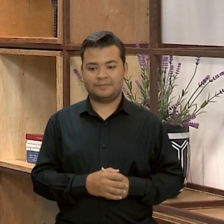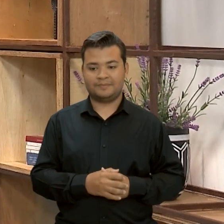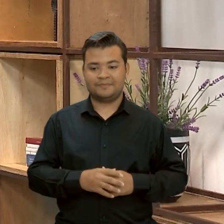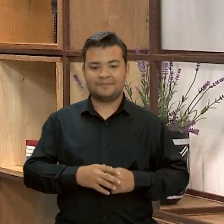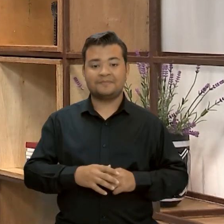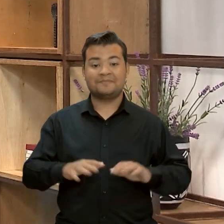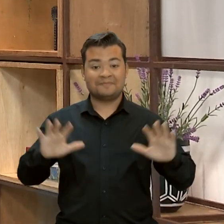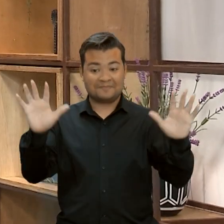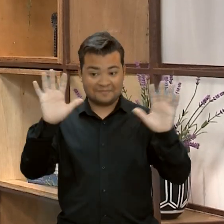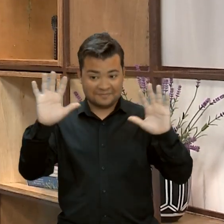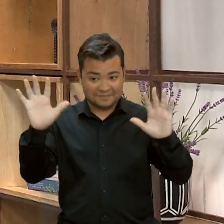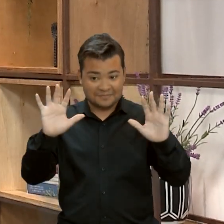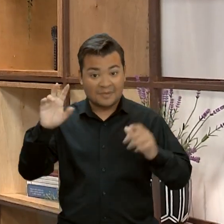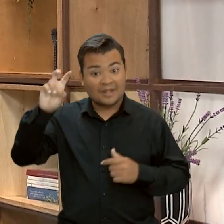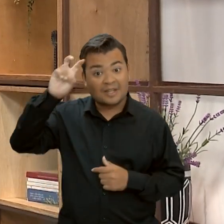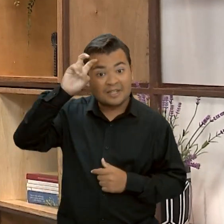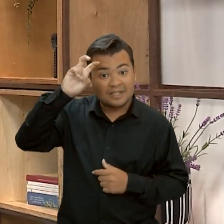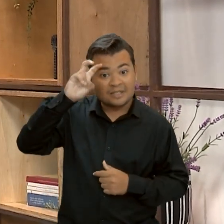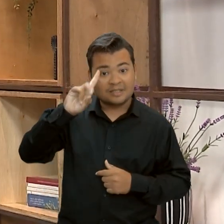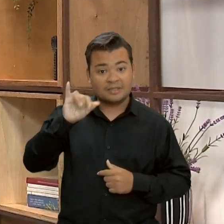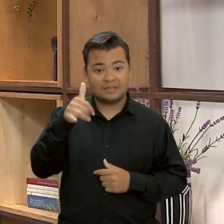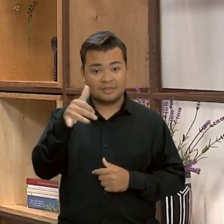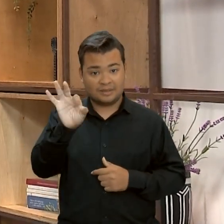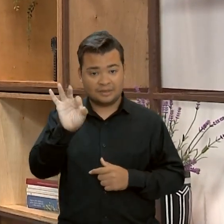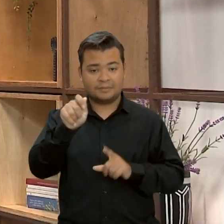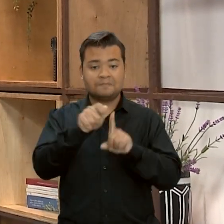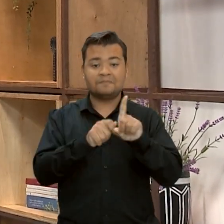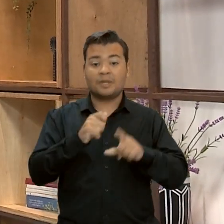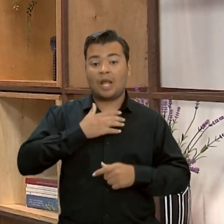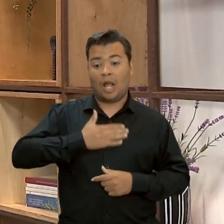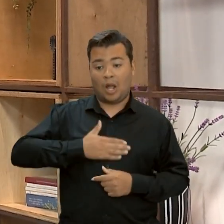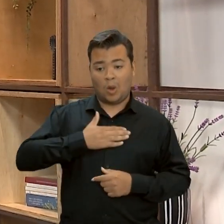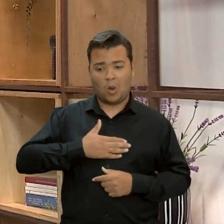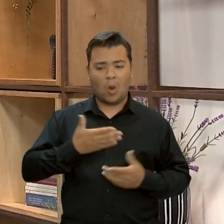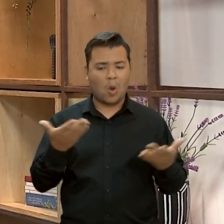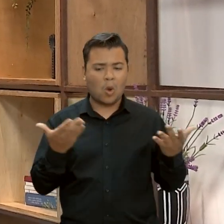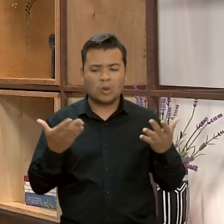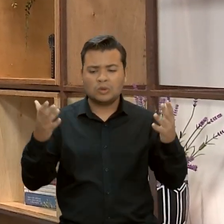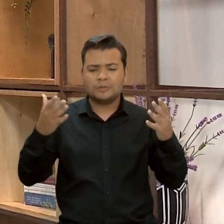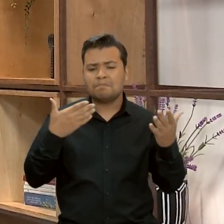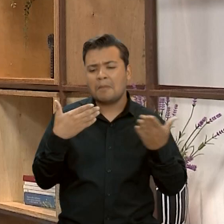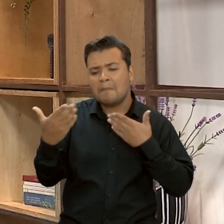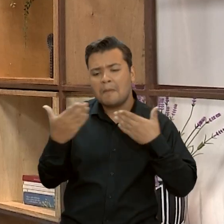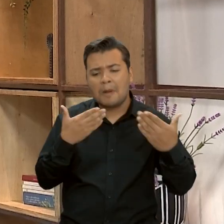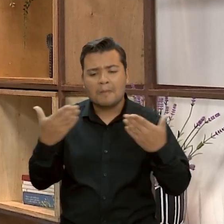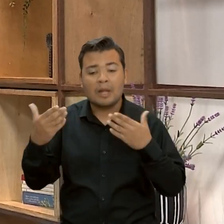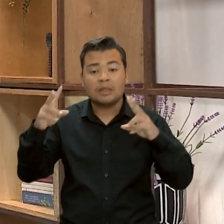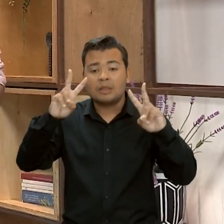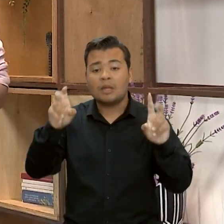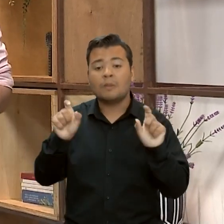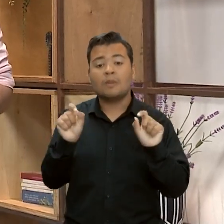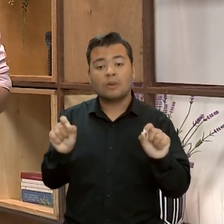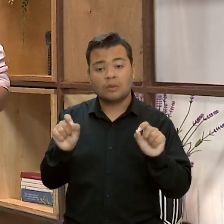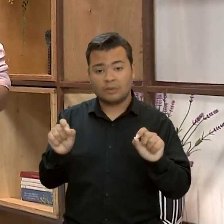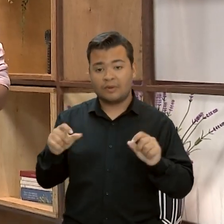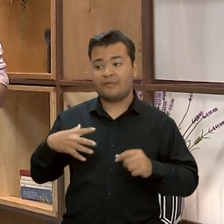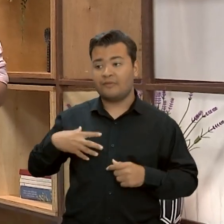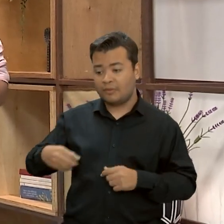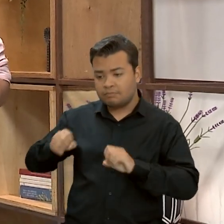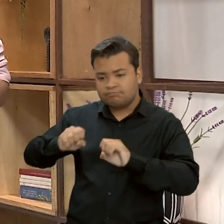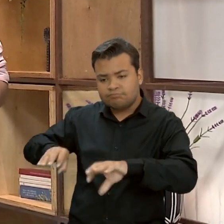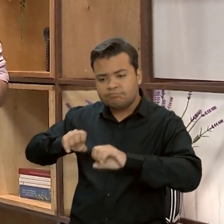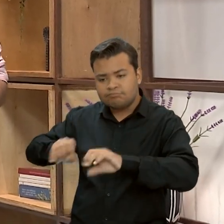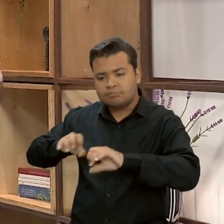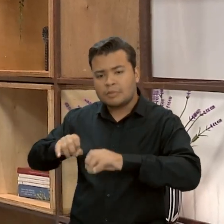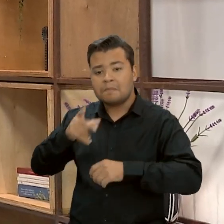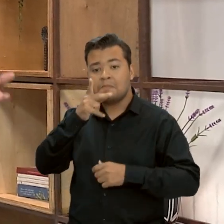pessoal, quinta-feira, dia 10 de agosto, e nessa edição temos um bate-papo sobre a importância da atuação dos pais na criação dos filhos,